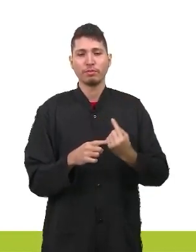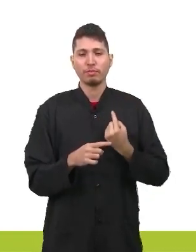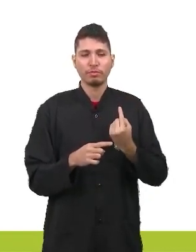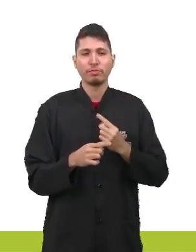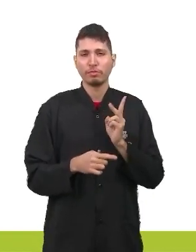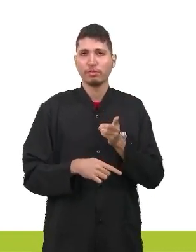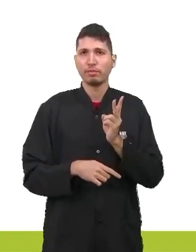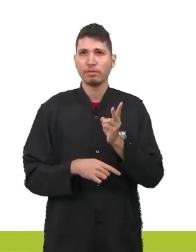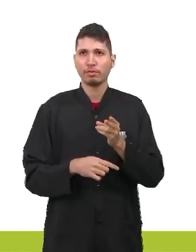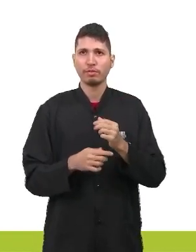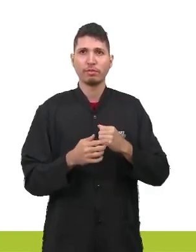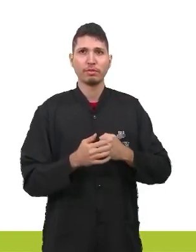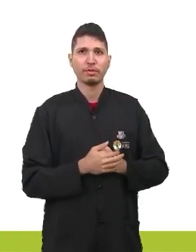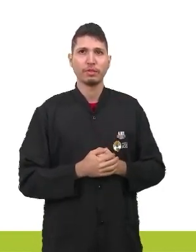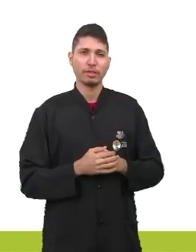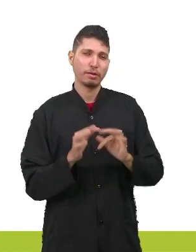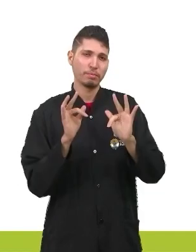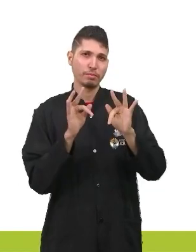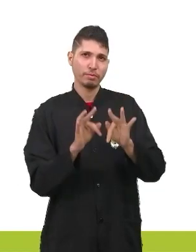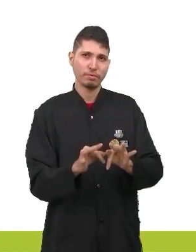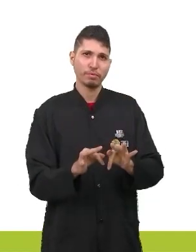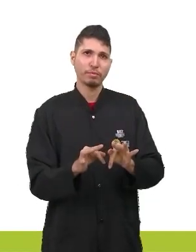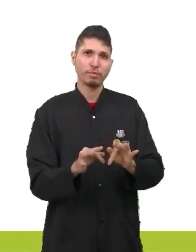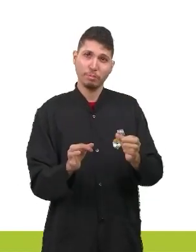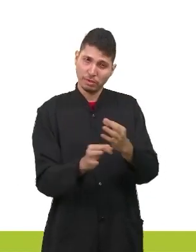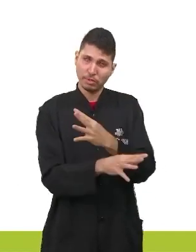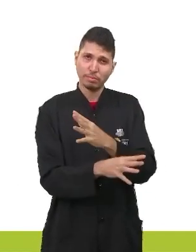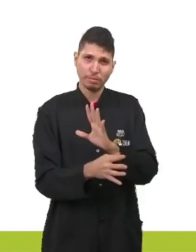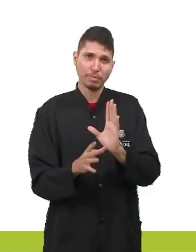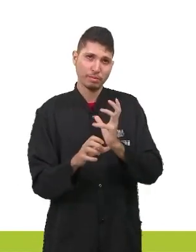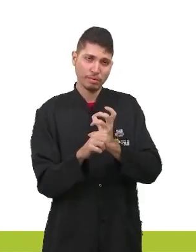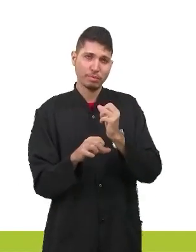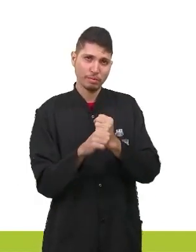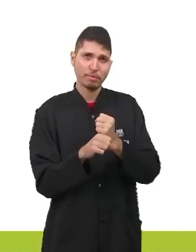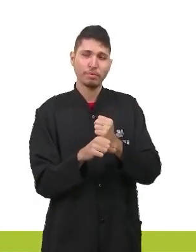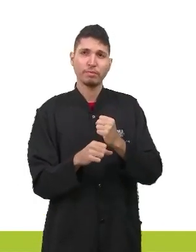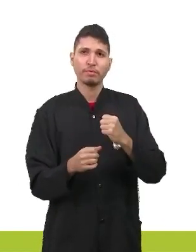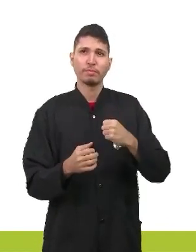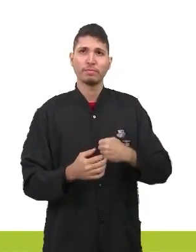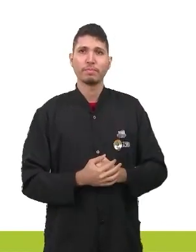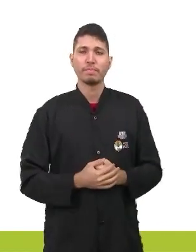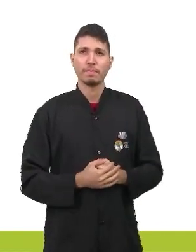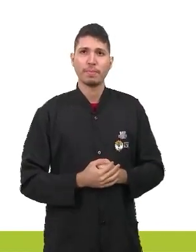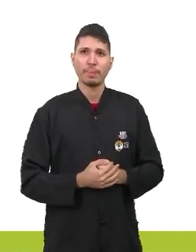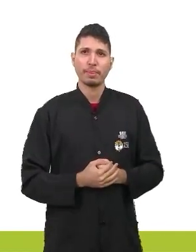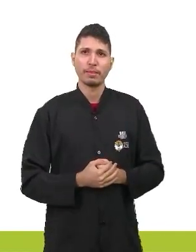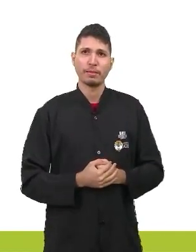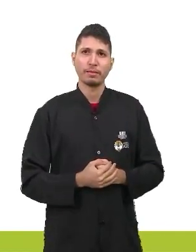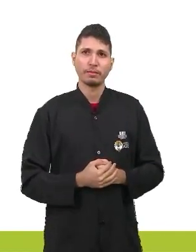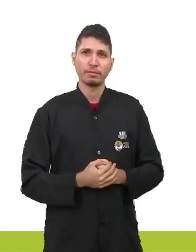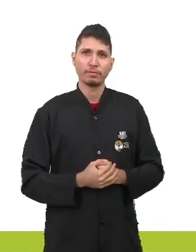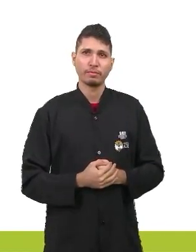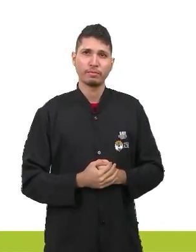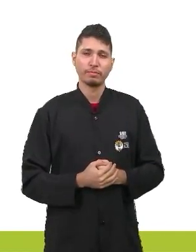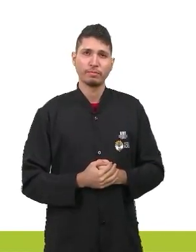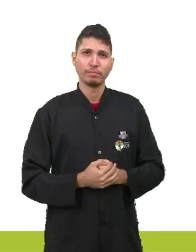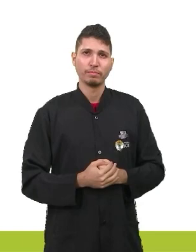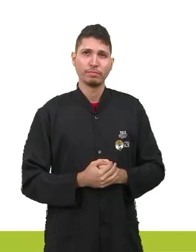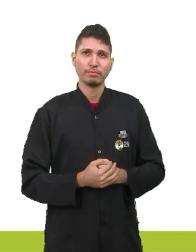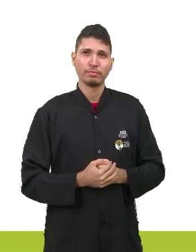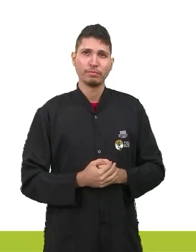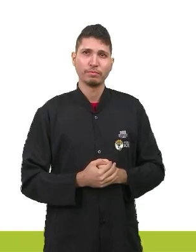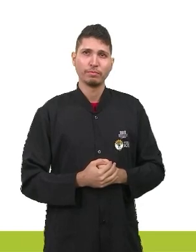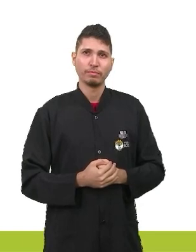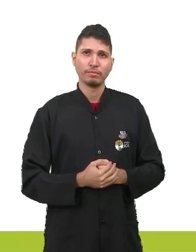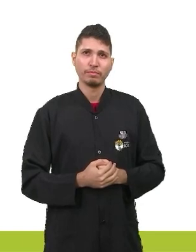menos 4. E para finalizar aqui, a gente tem de novo, ele deu uma misturazinha aqui, tá? Para a gente ficar atento às